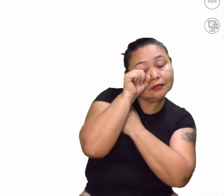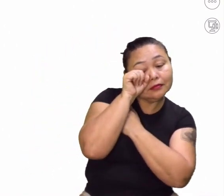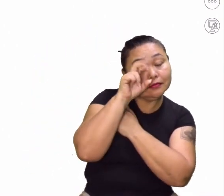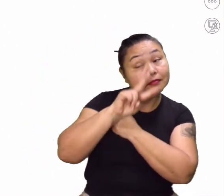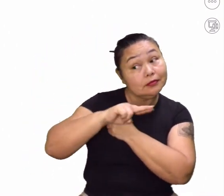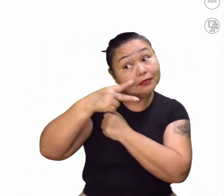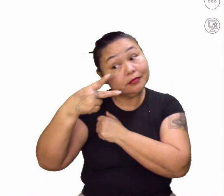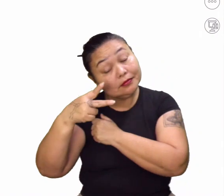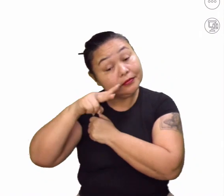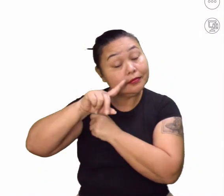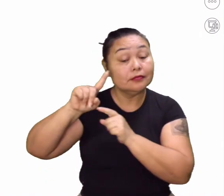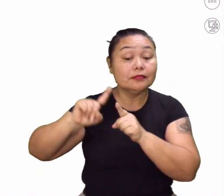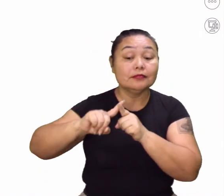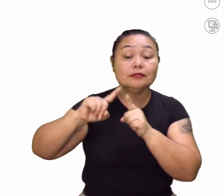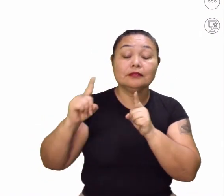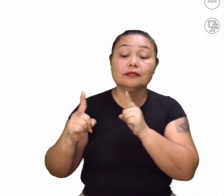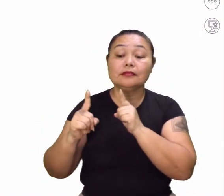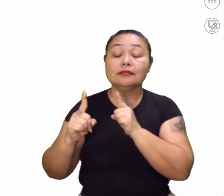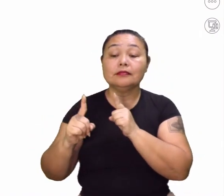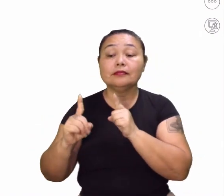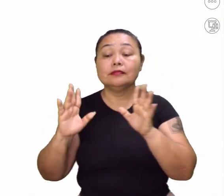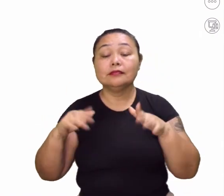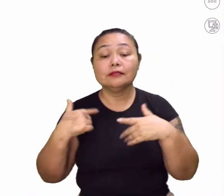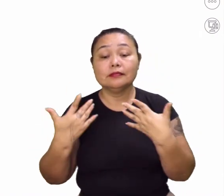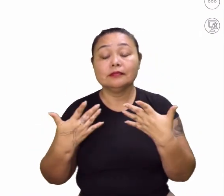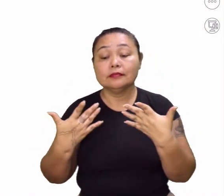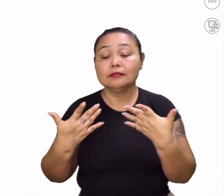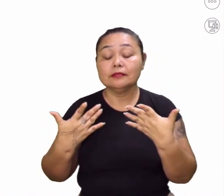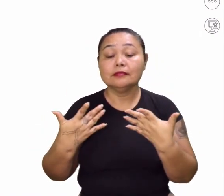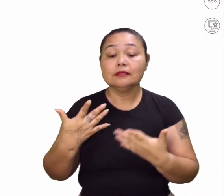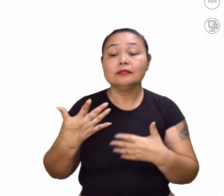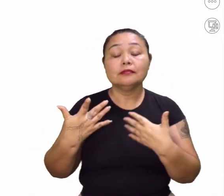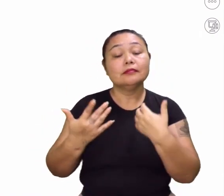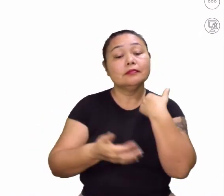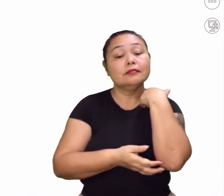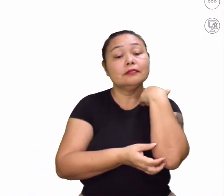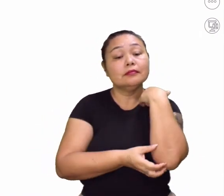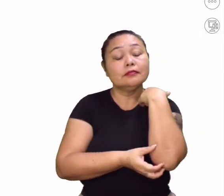bem. Mas vamos aqui dar uma pincelada,